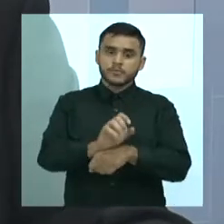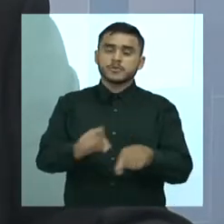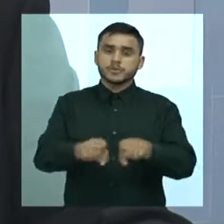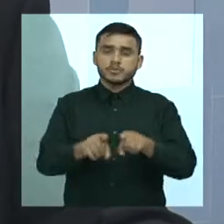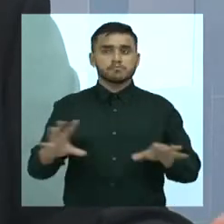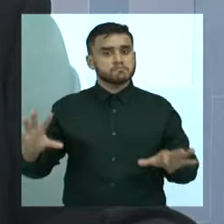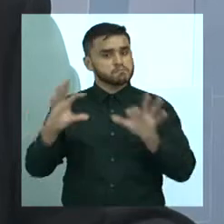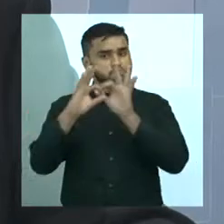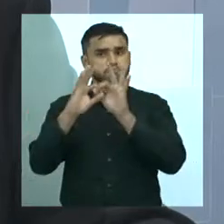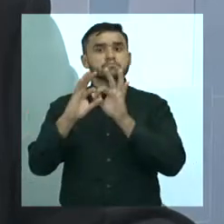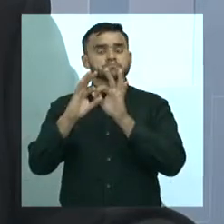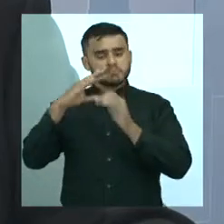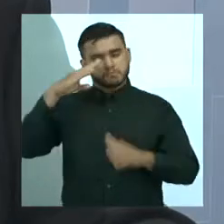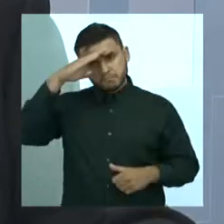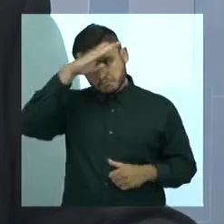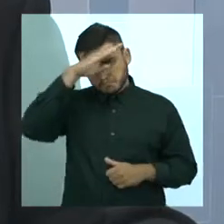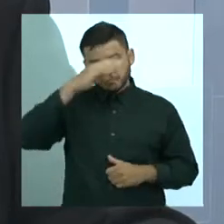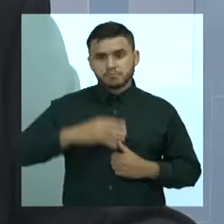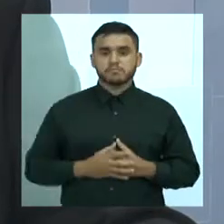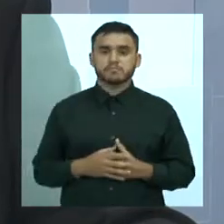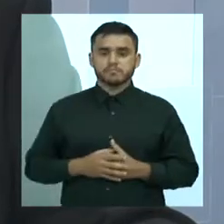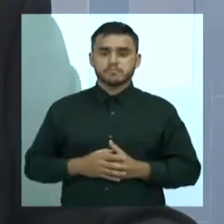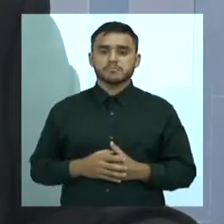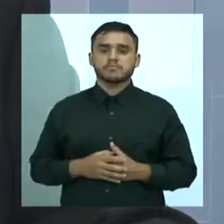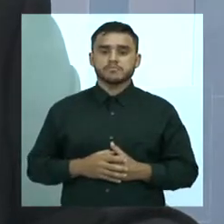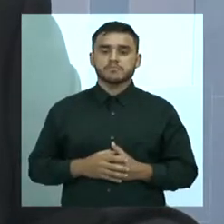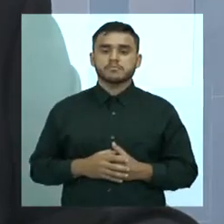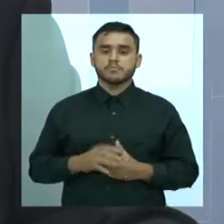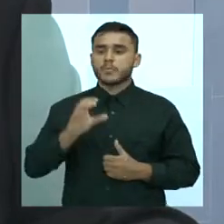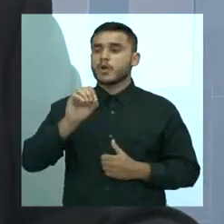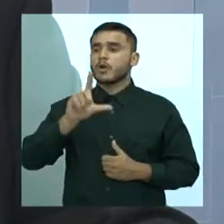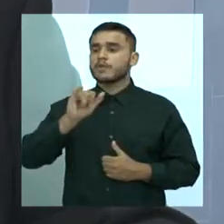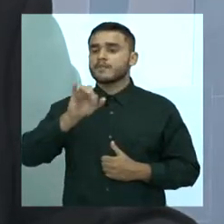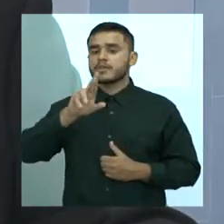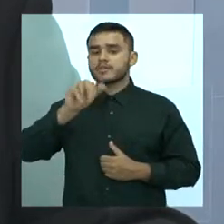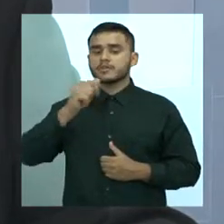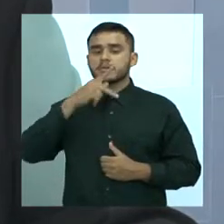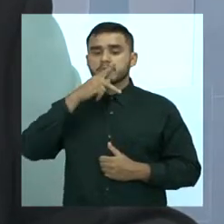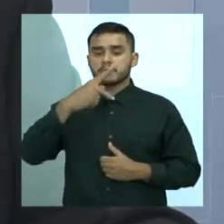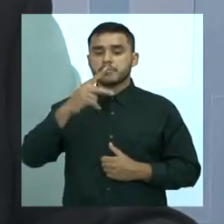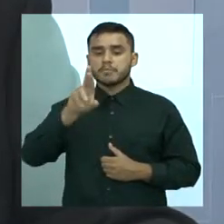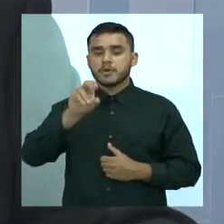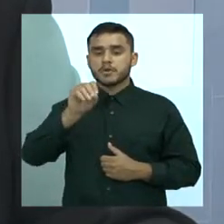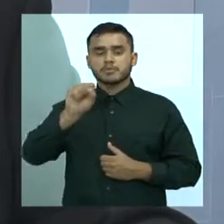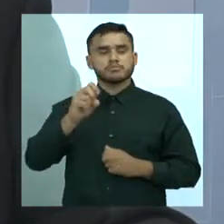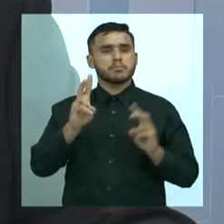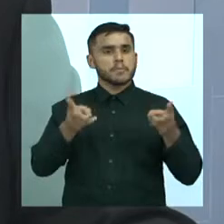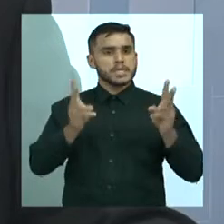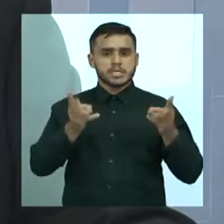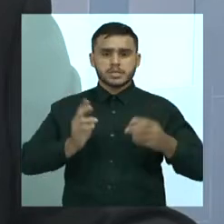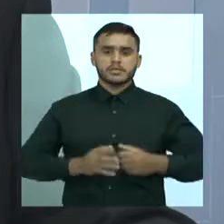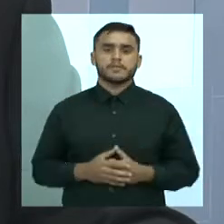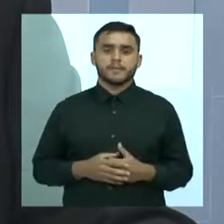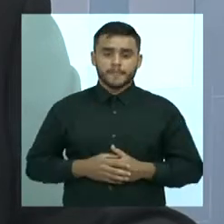primeira hora. Vaidon Oliveira também. Do PROS, é o mesmo perfil do Roberto Pessoa. Só que é um detalhe,